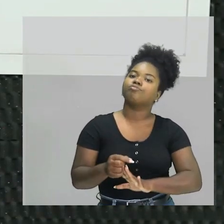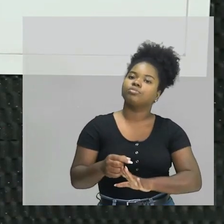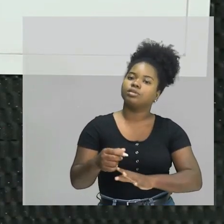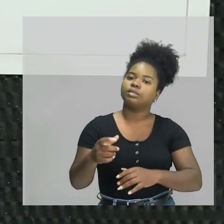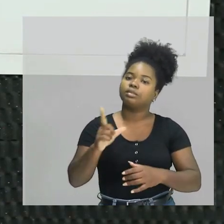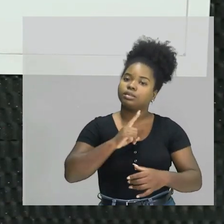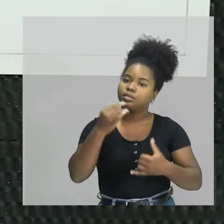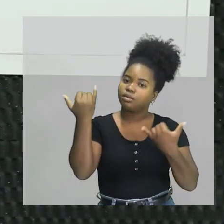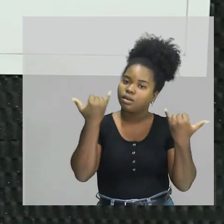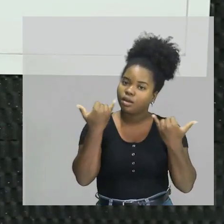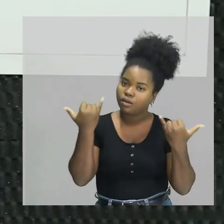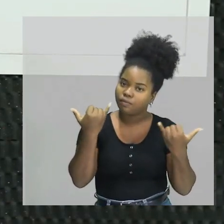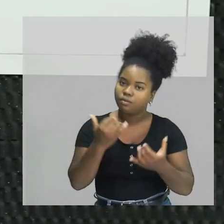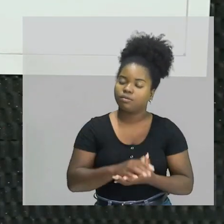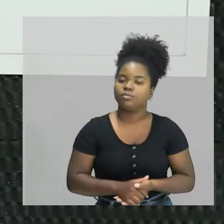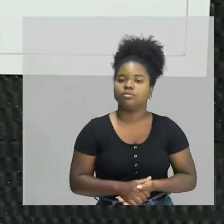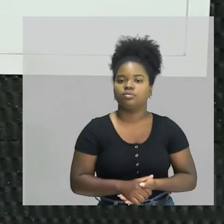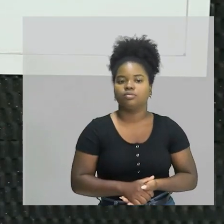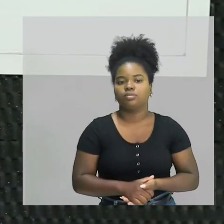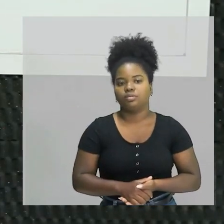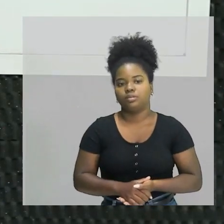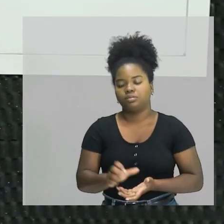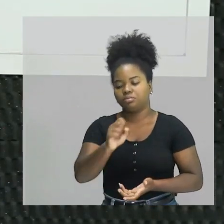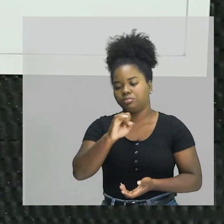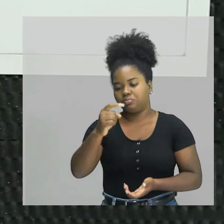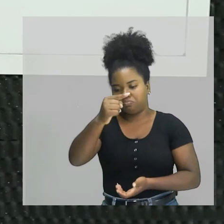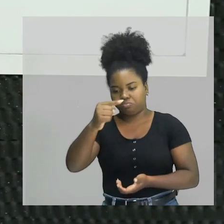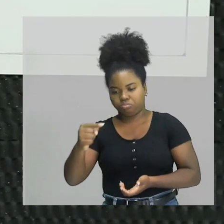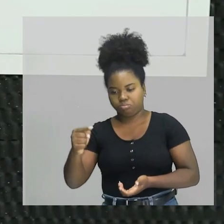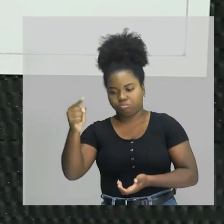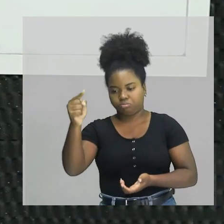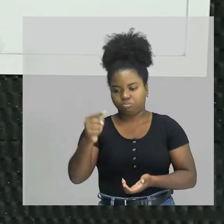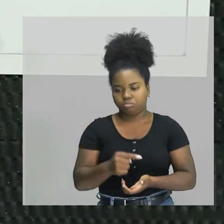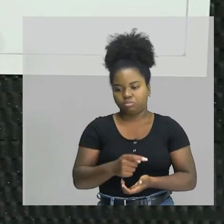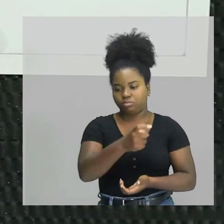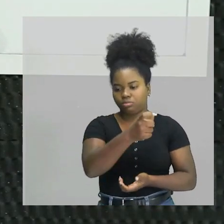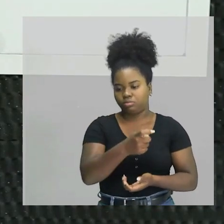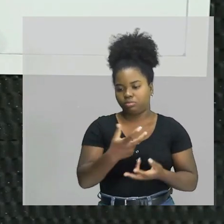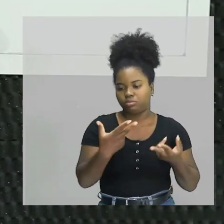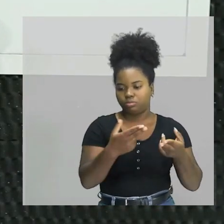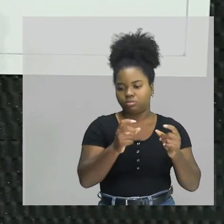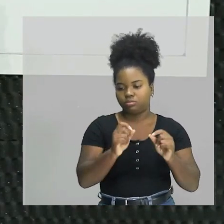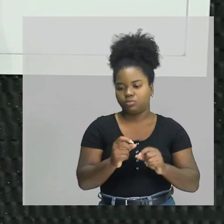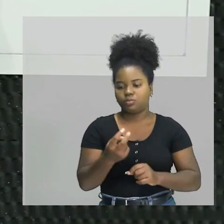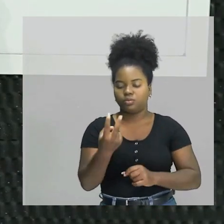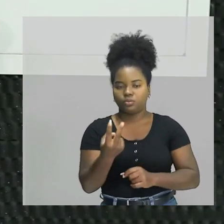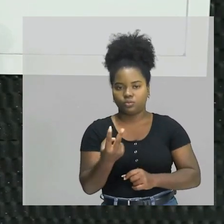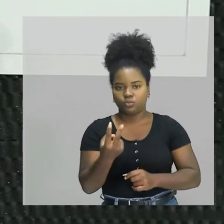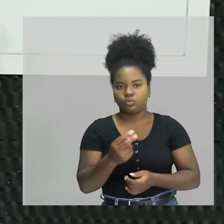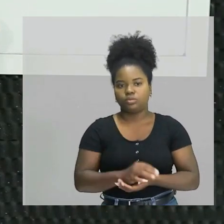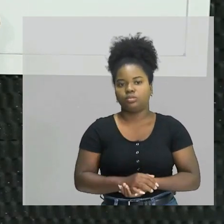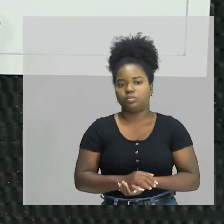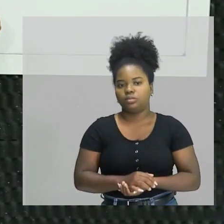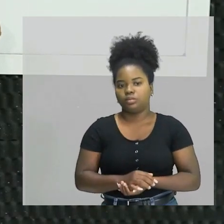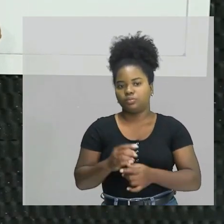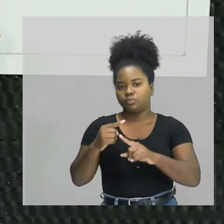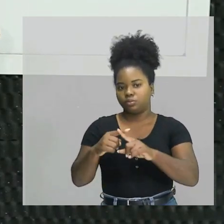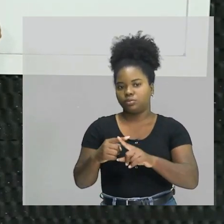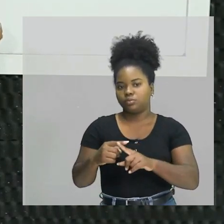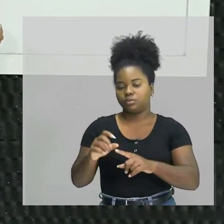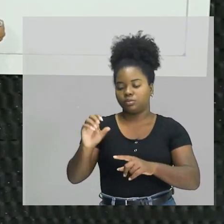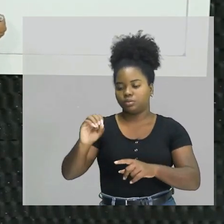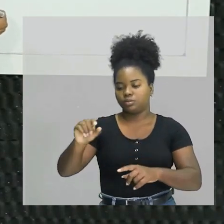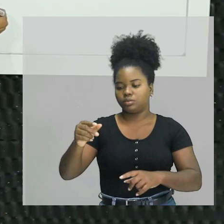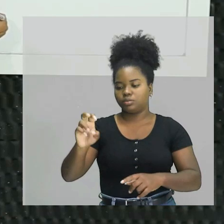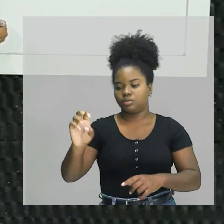informação. Tá? Então, se você fizer meio pelos extremos, x vai ser igual a 2 multiplicado por